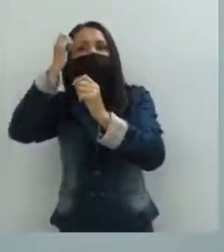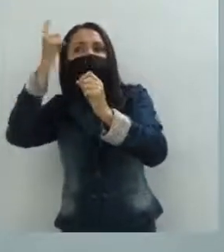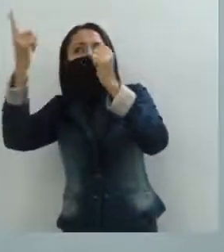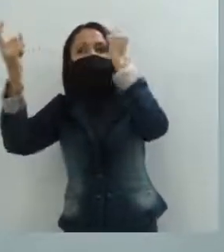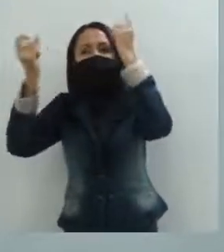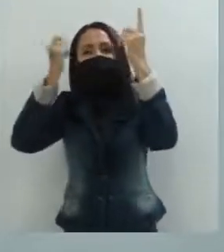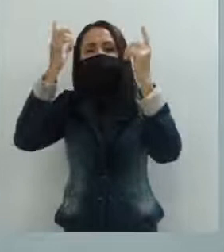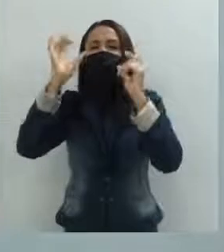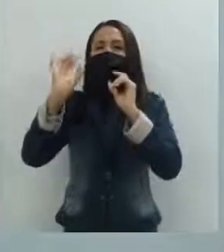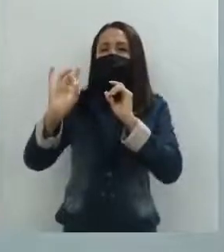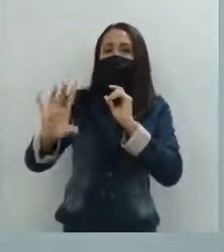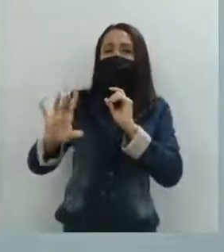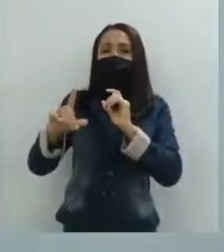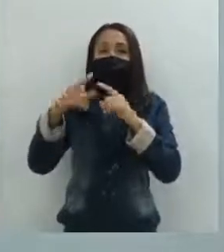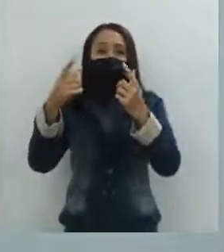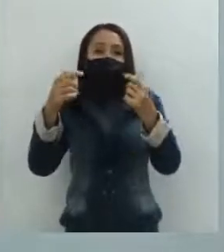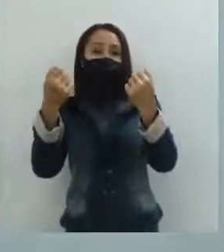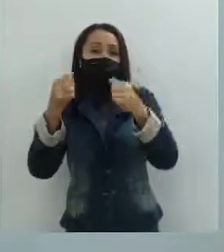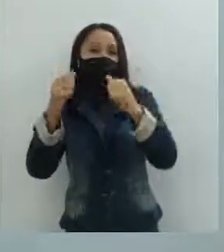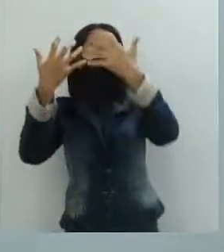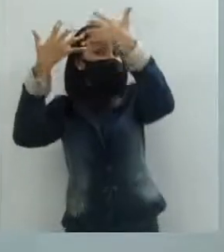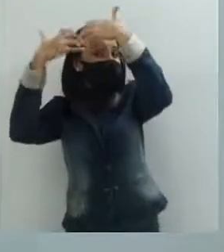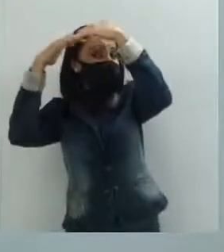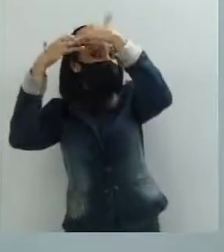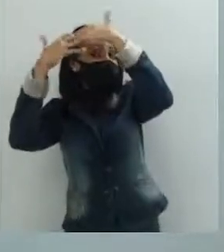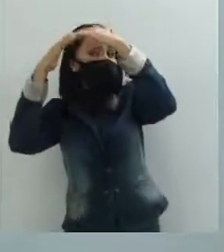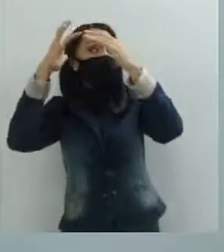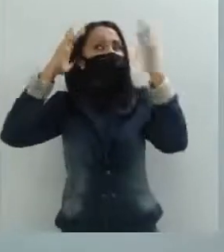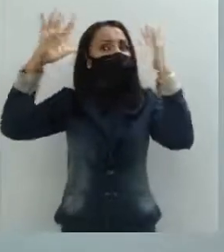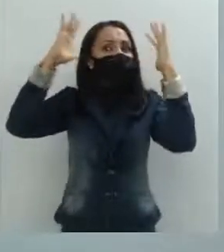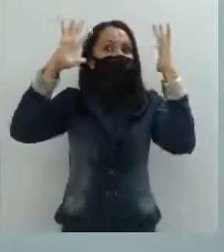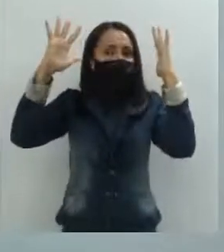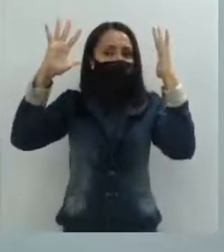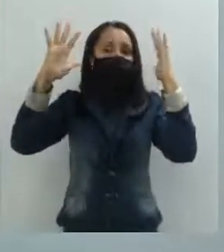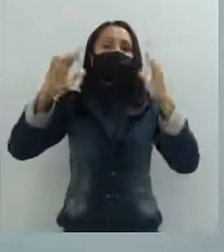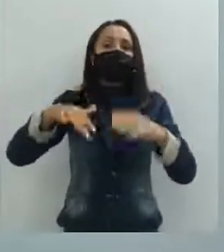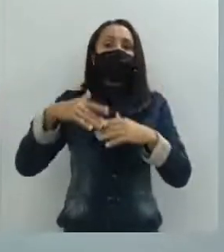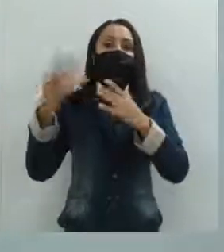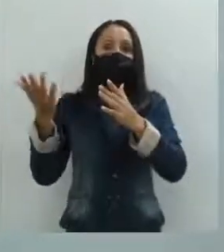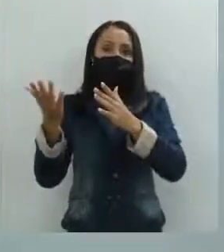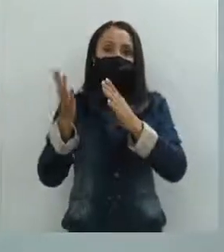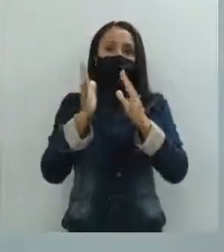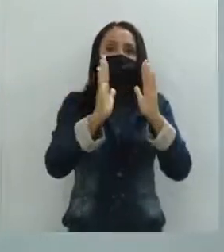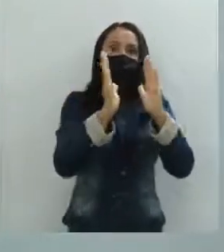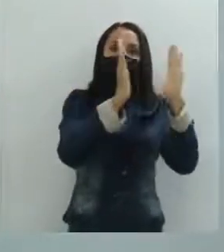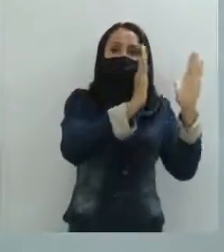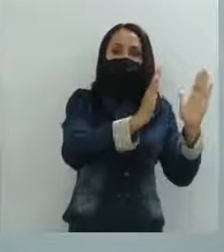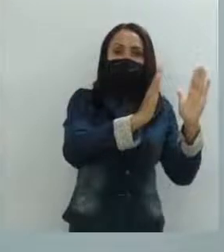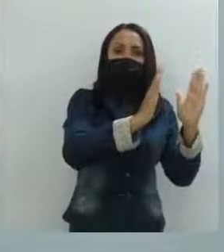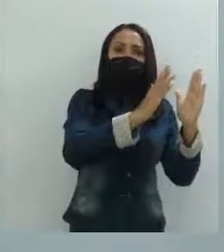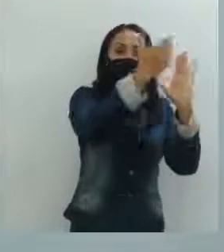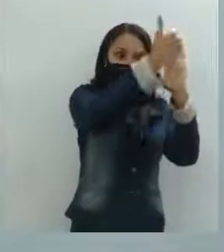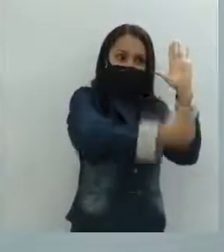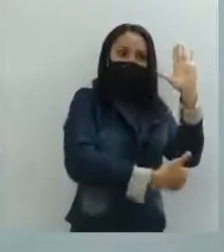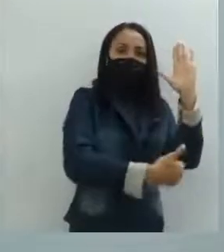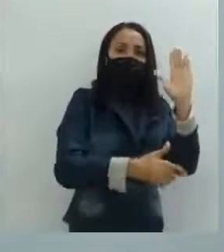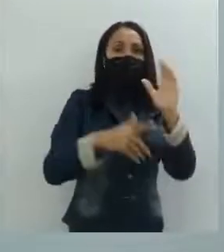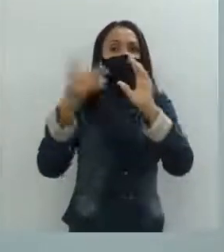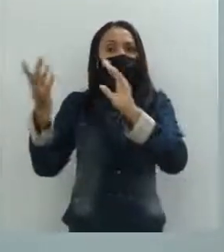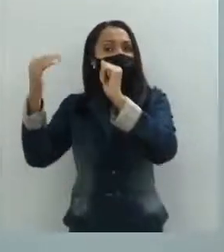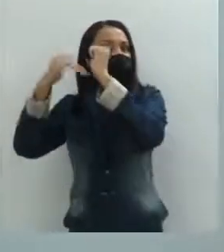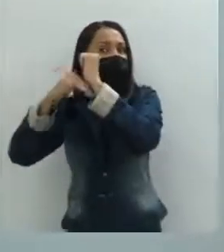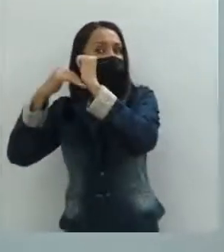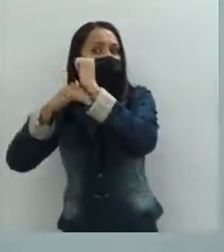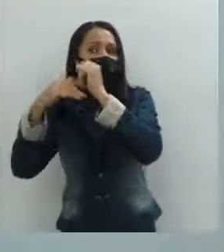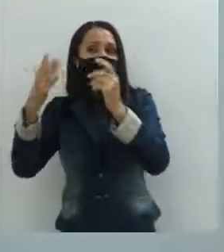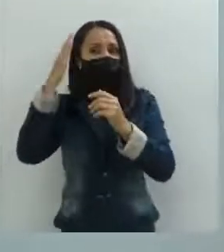que você vai ter que inferir, interpretar. Explícito, externo, implícito, interno. Você